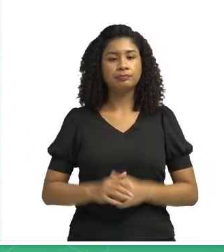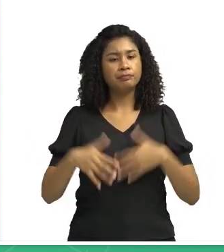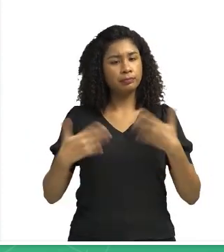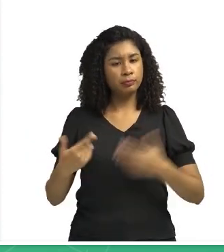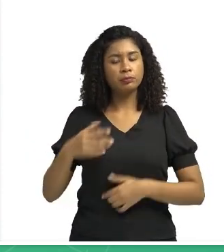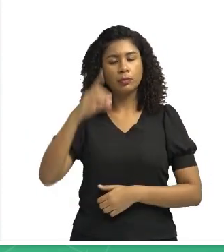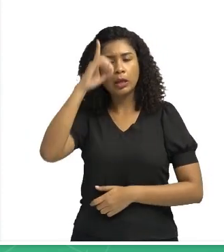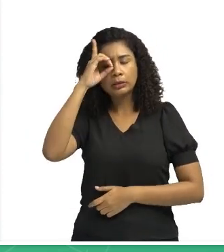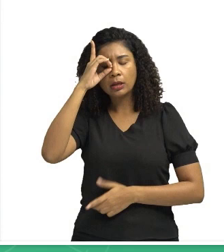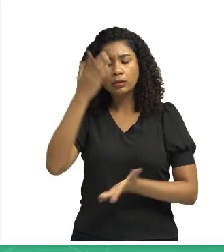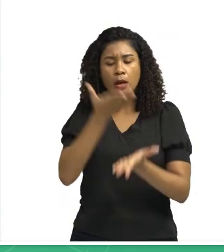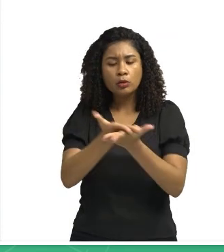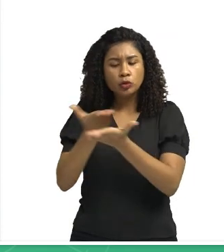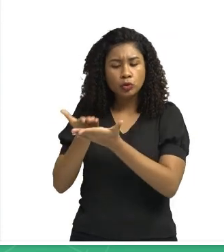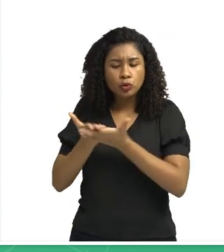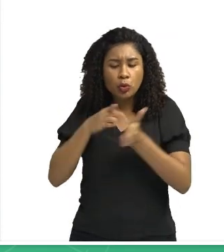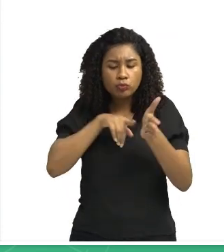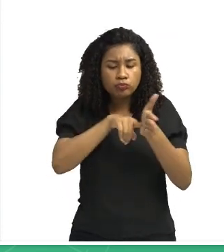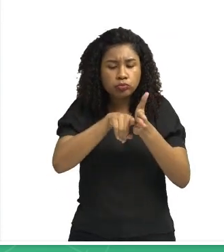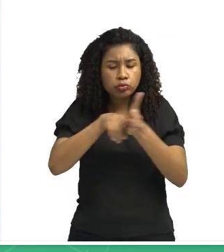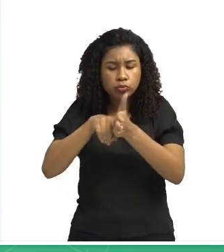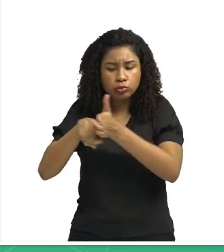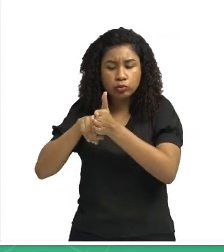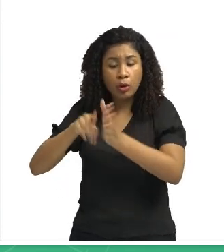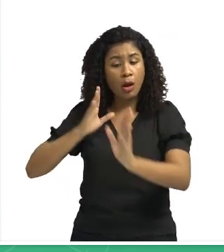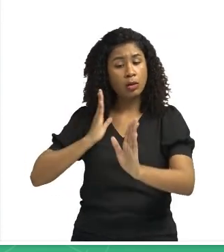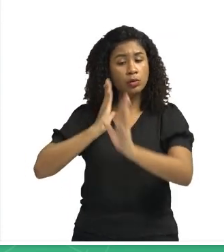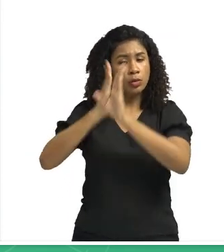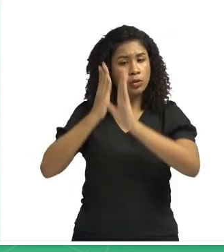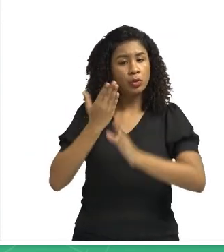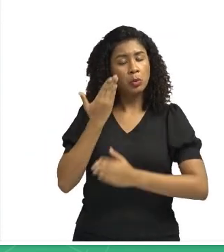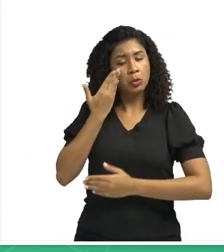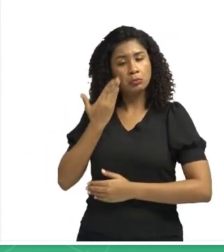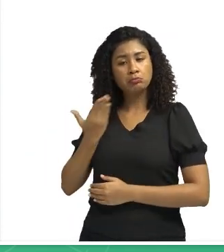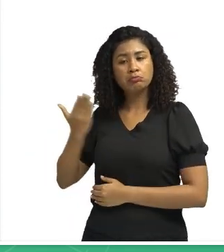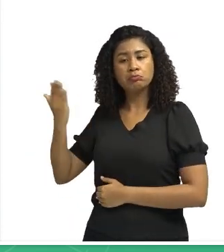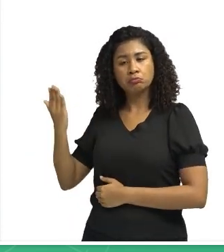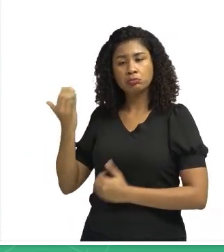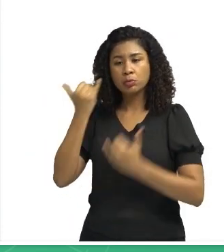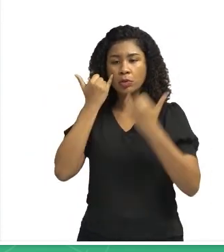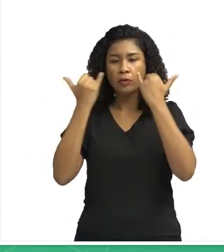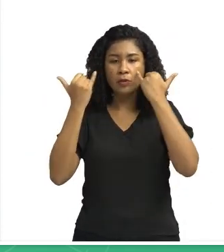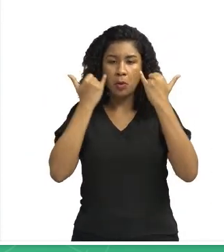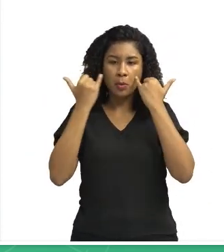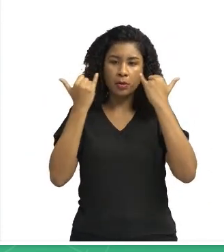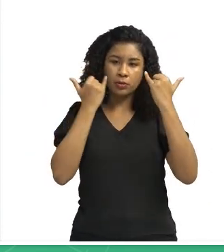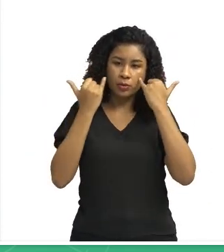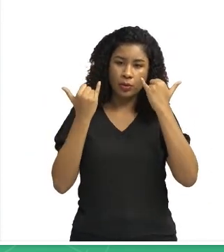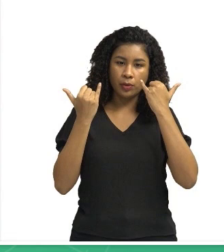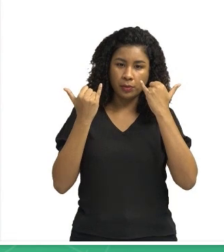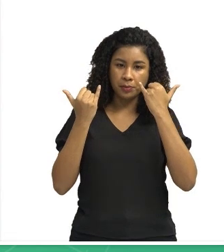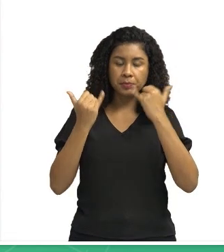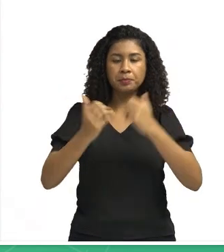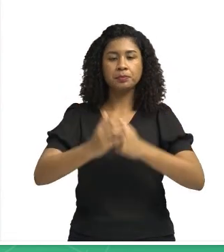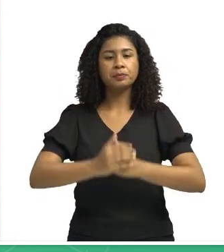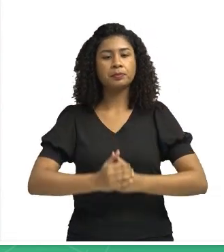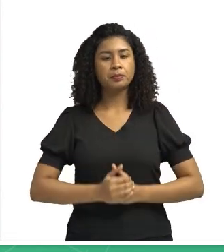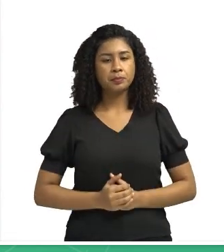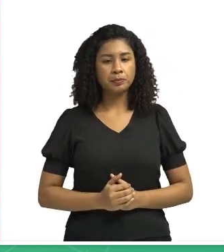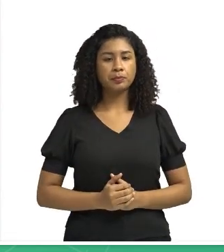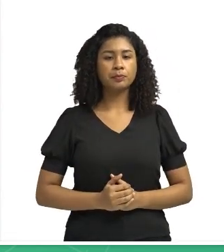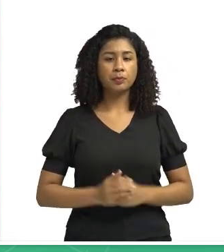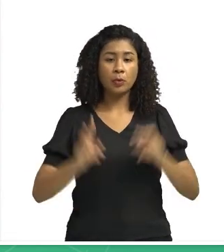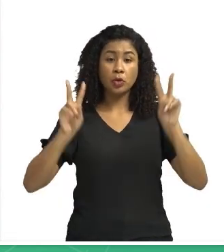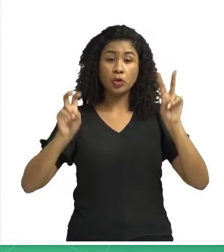estudou e conseguiu concluir isso em relação aos seus estudos, né, sobre o